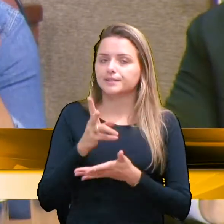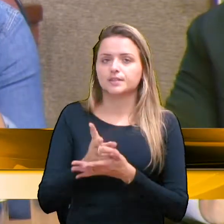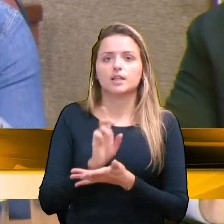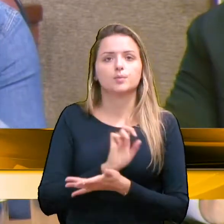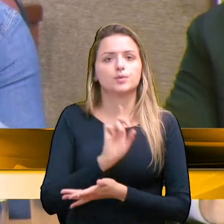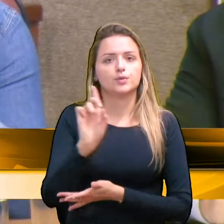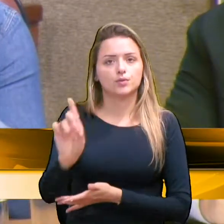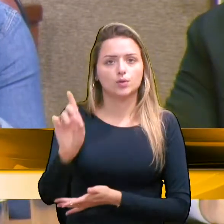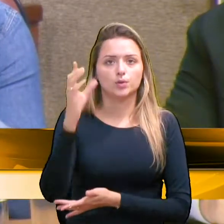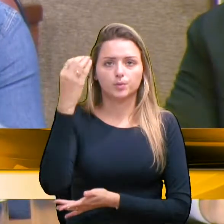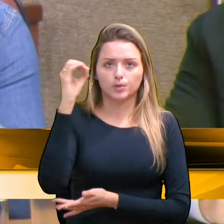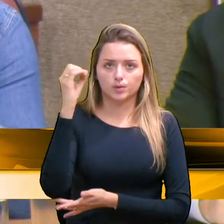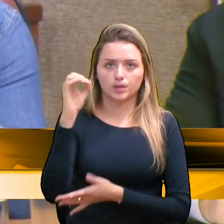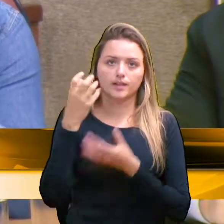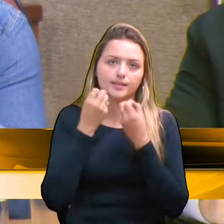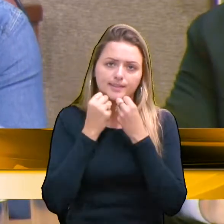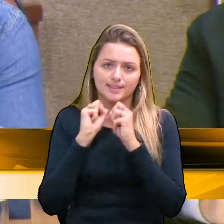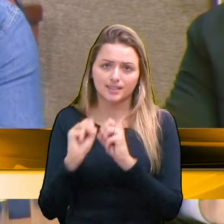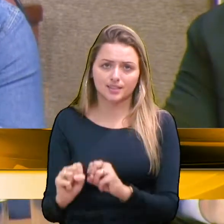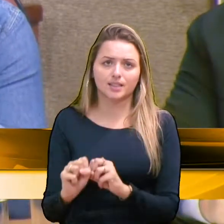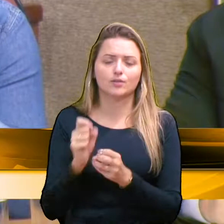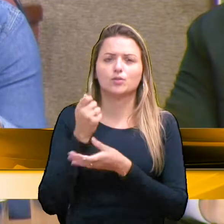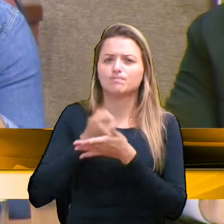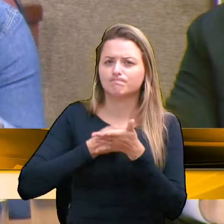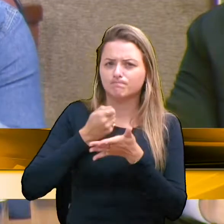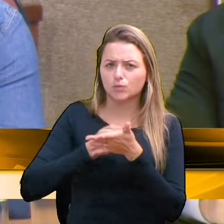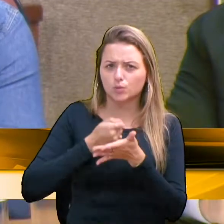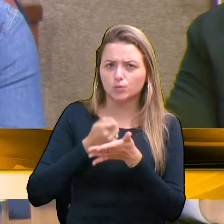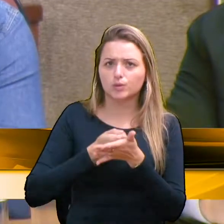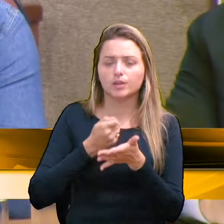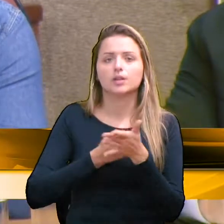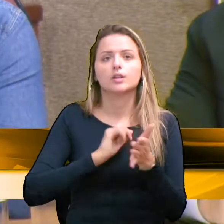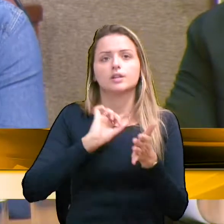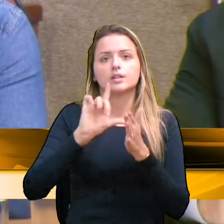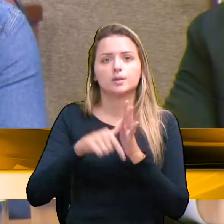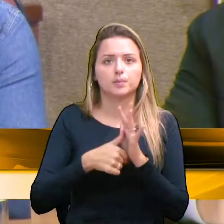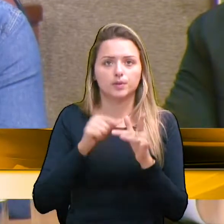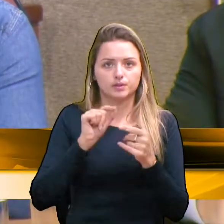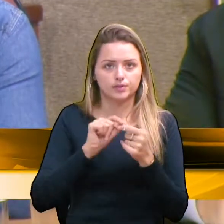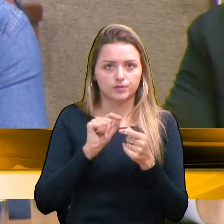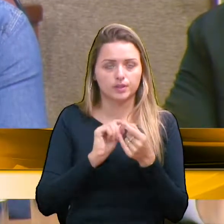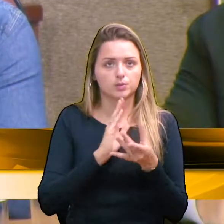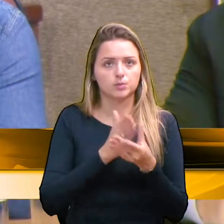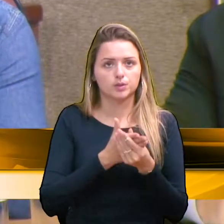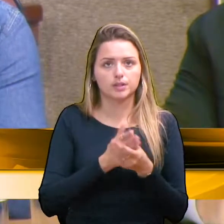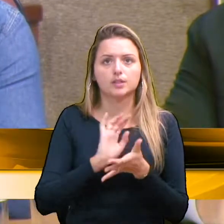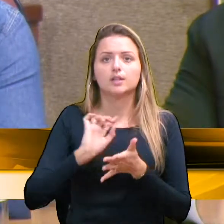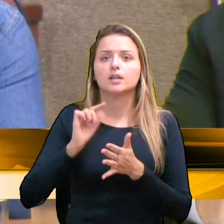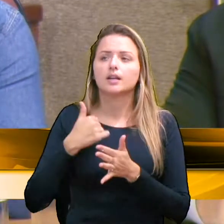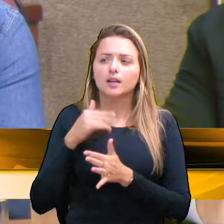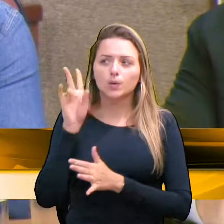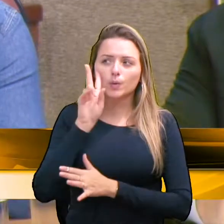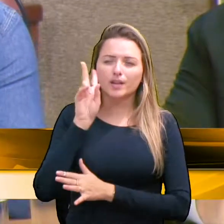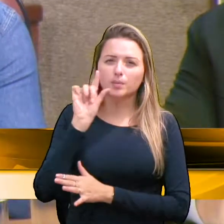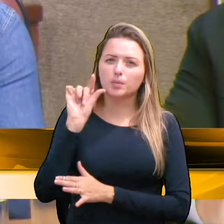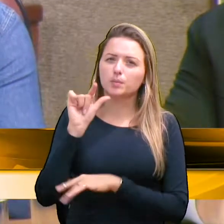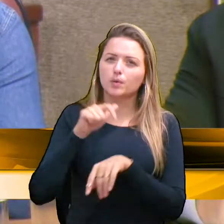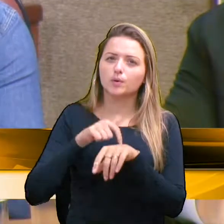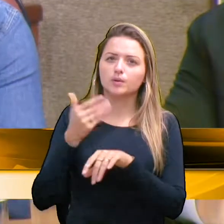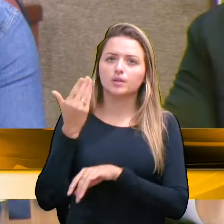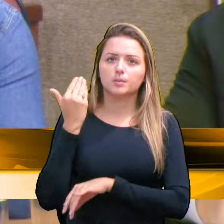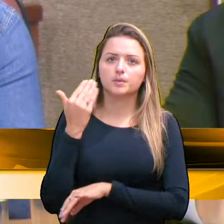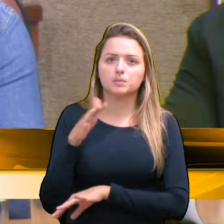Porto Alegre, na secretaria, foi lutado, até que enfim foi feito esse trabalho. E me recordo que há pouco tempo atrás, acredito